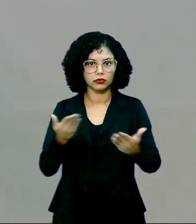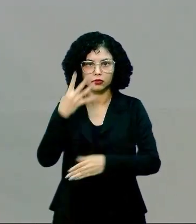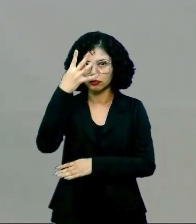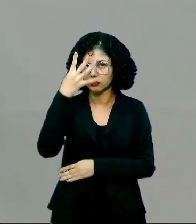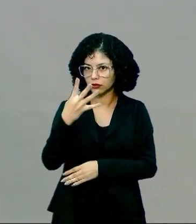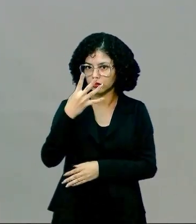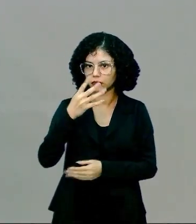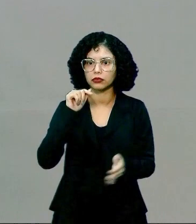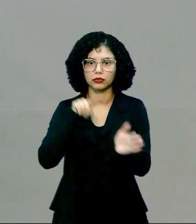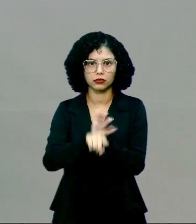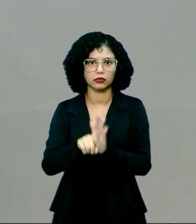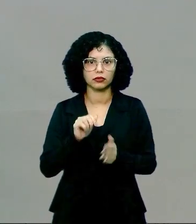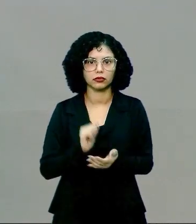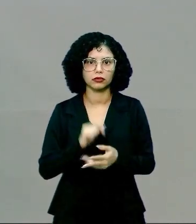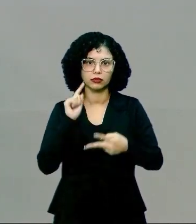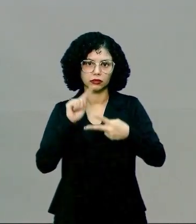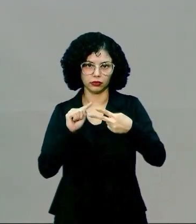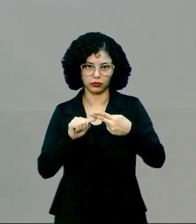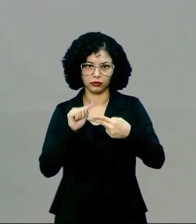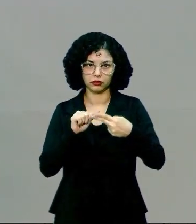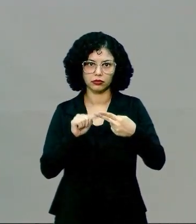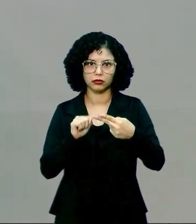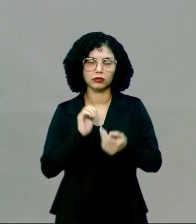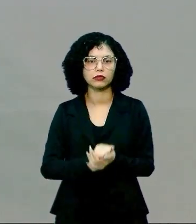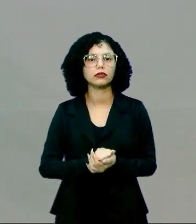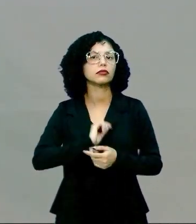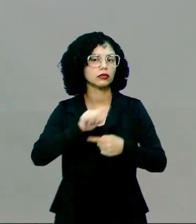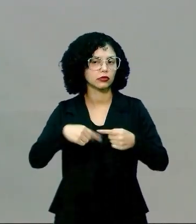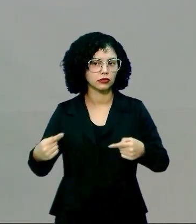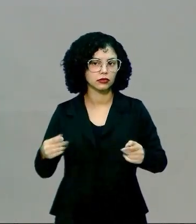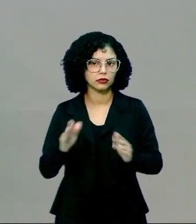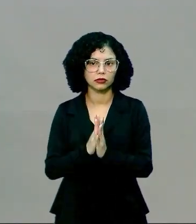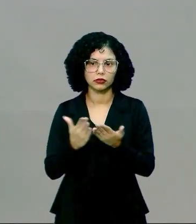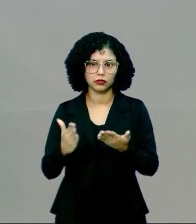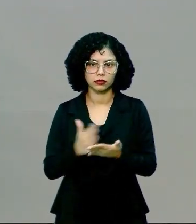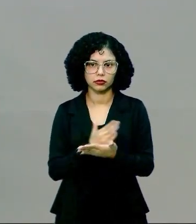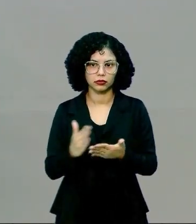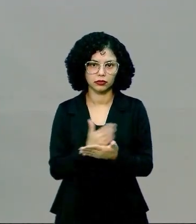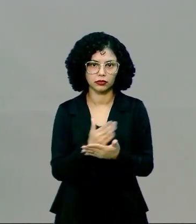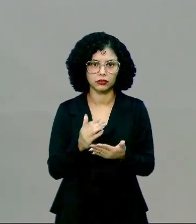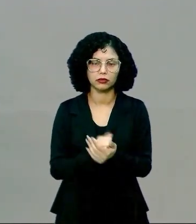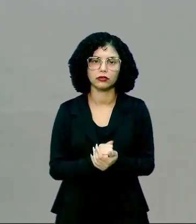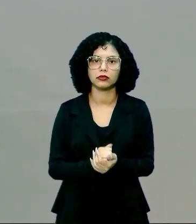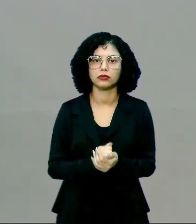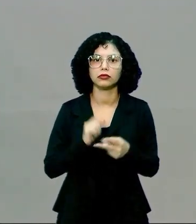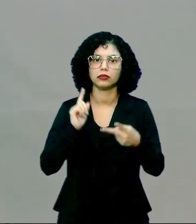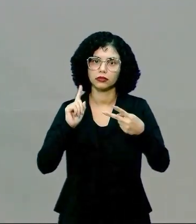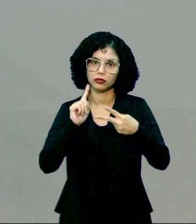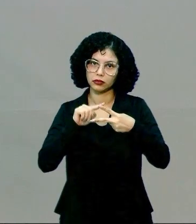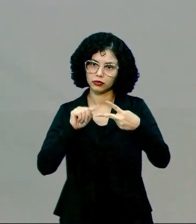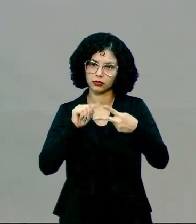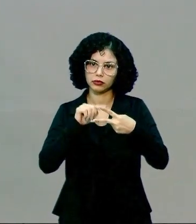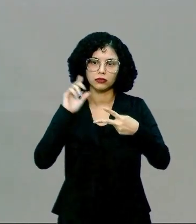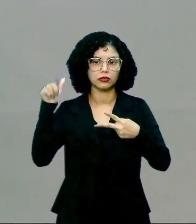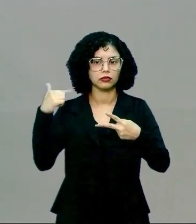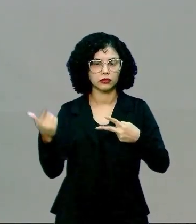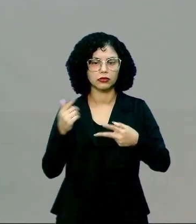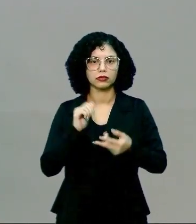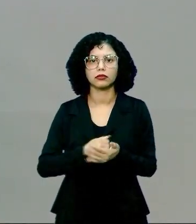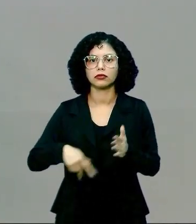4 questões, 2 do livro didático, anteriormente mencionado, e 2